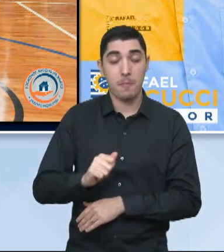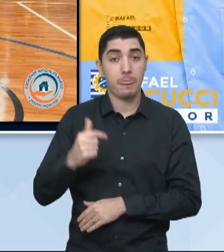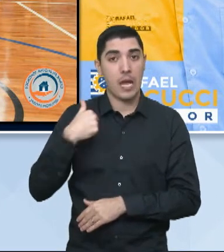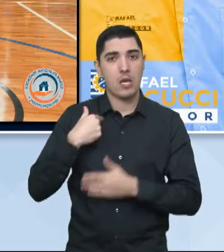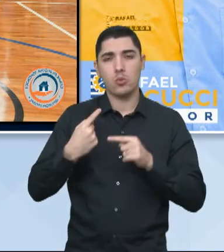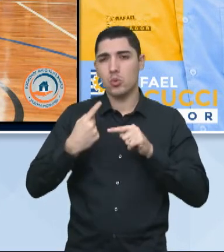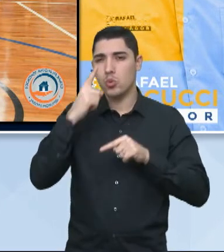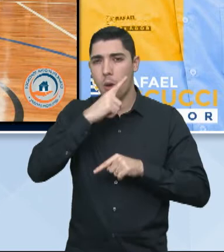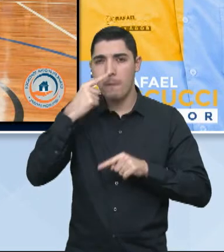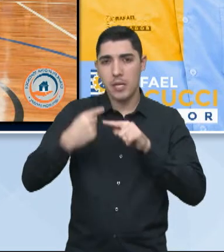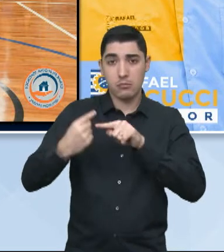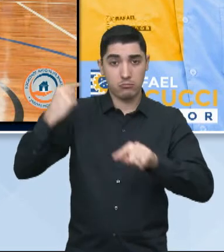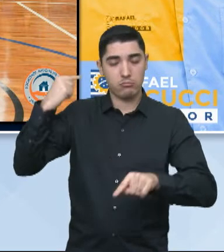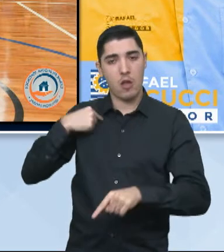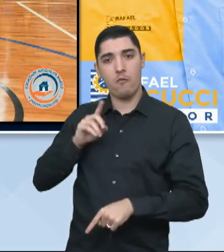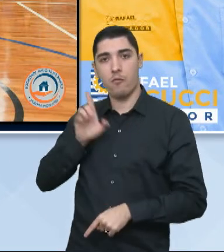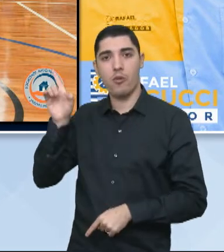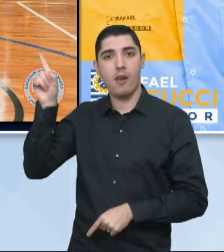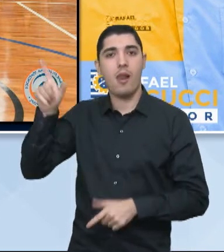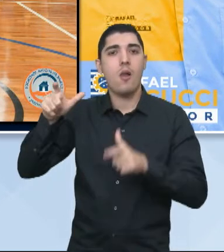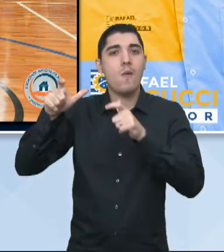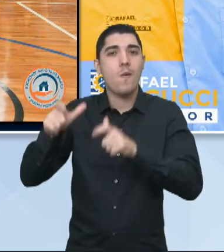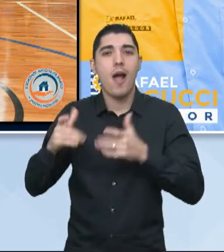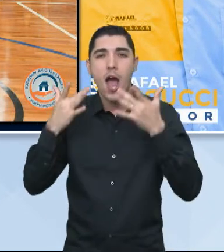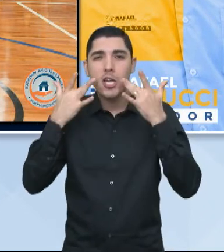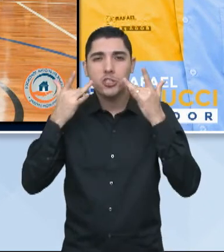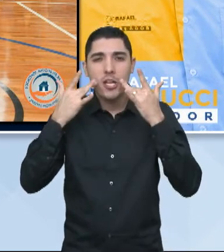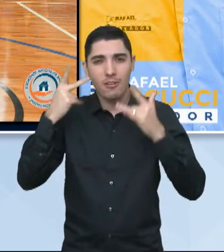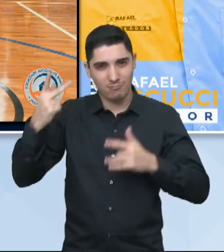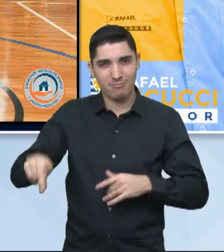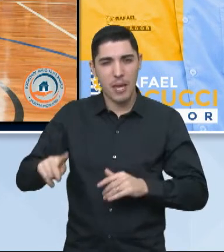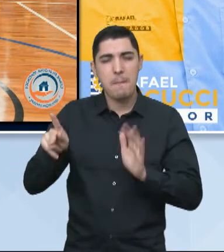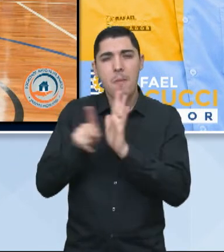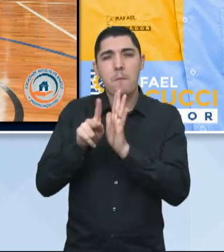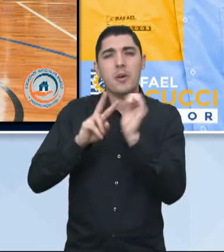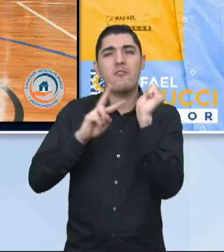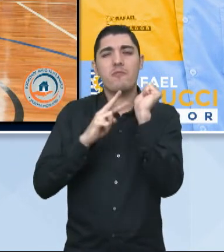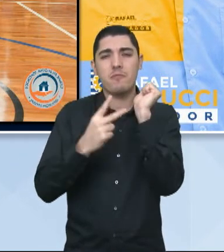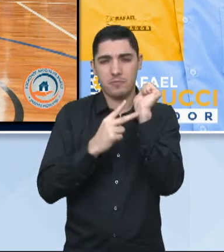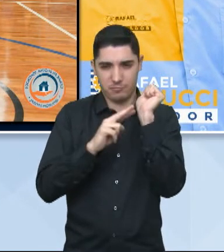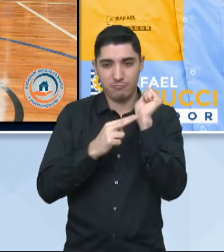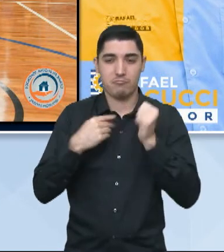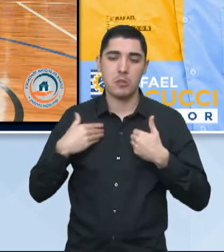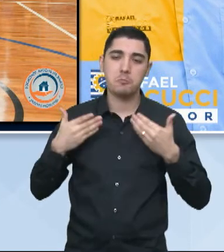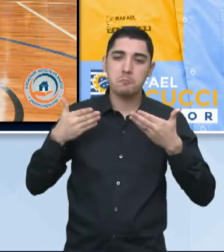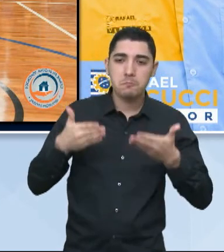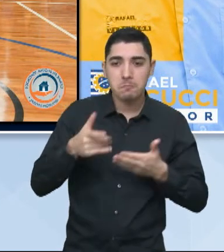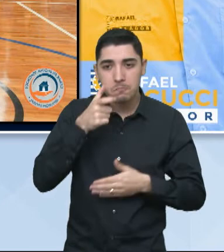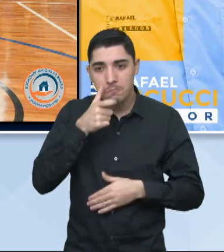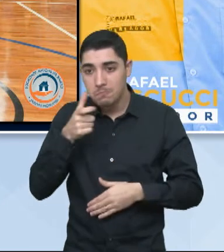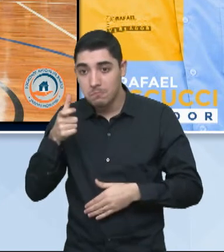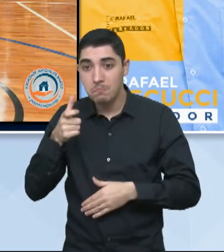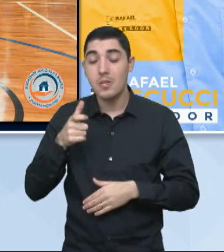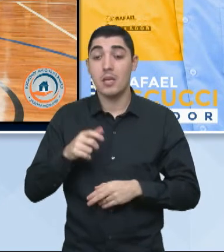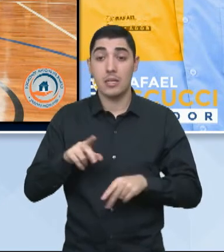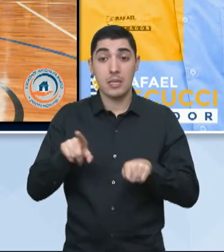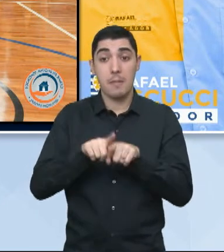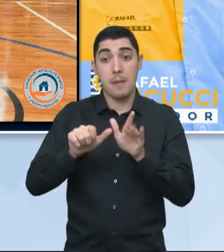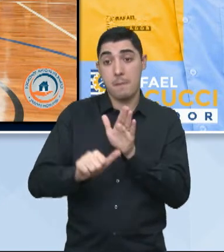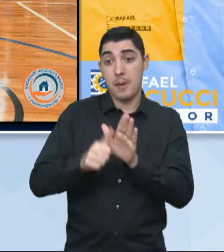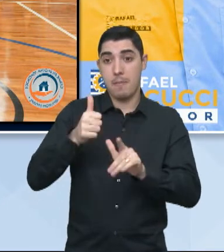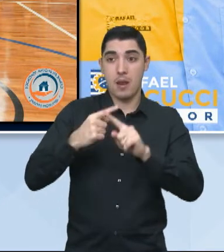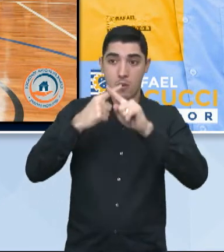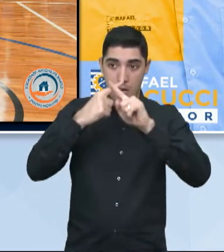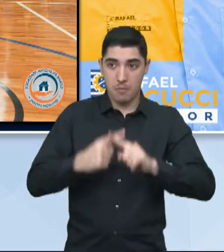no Teatrão, lá na abertura, e ontem no jogo inaugural também da SAB, na estreia da Sabima, no primeiro campeonato